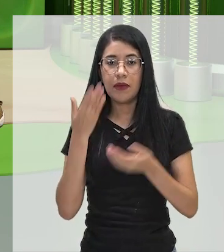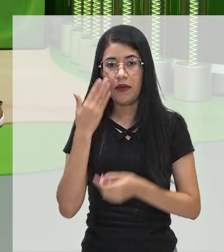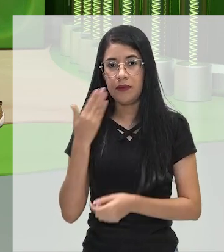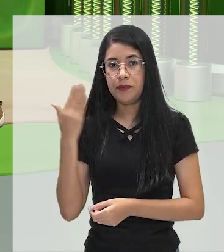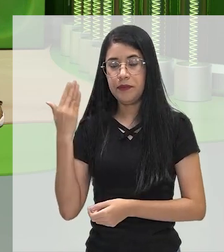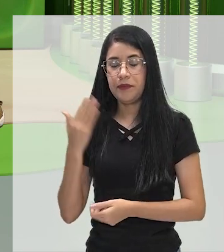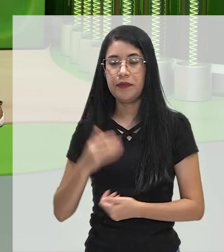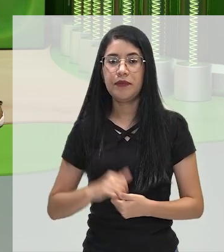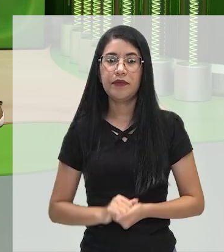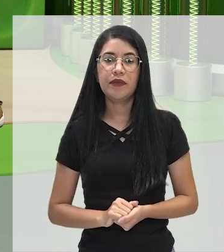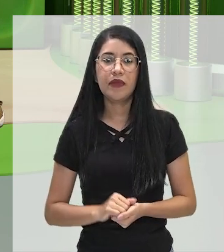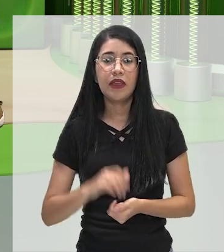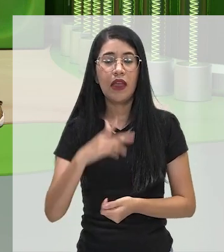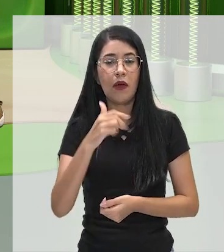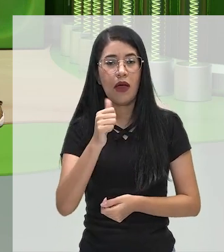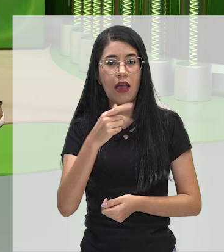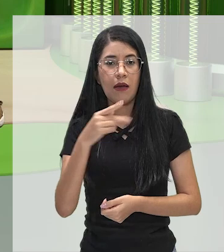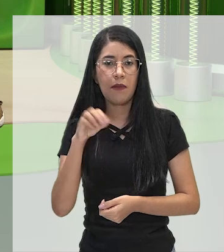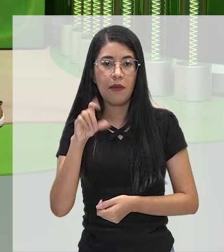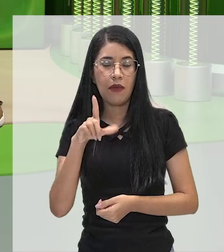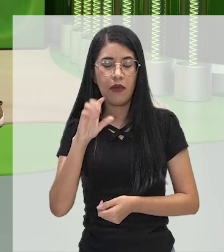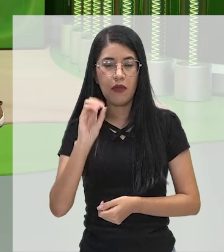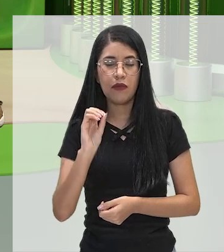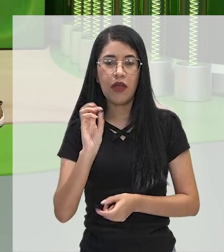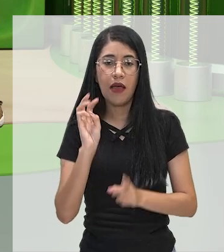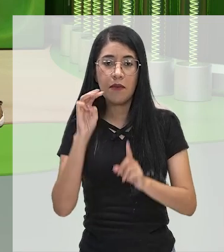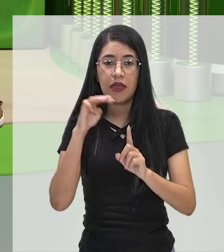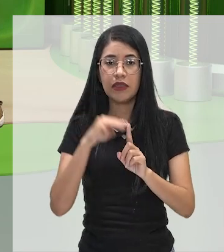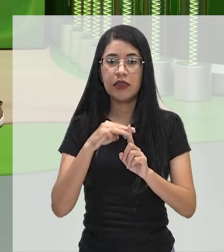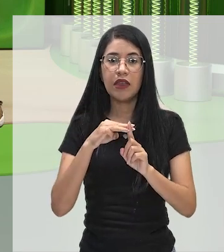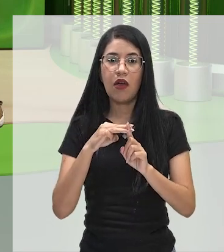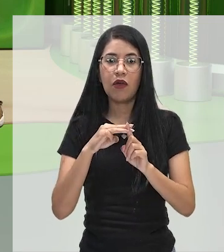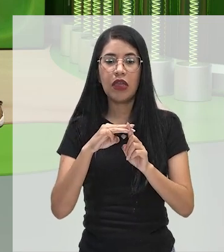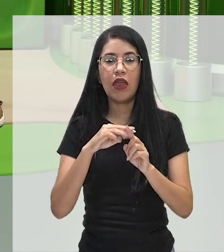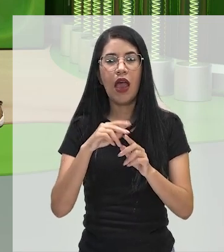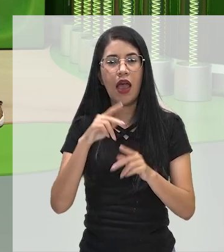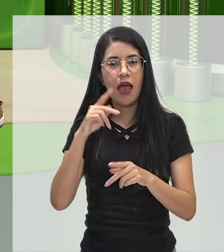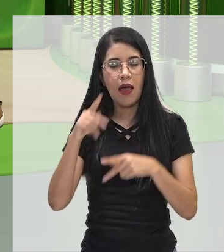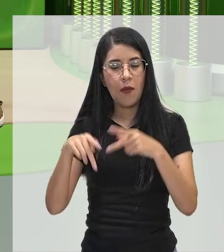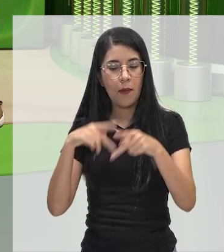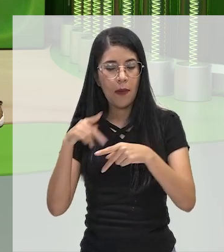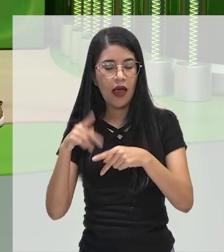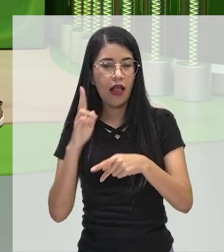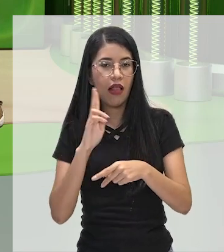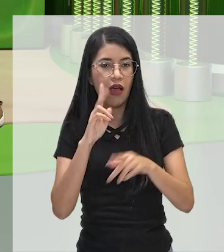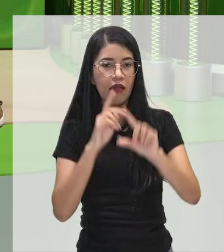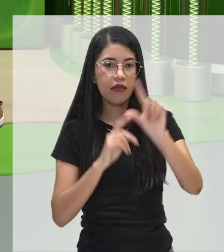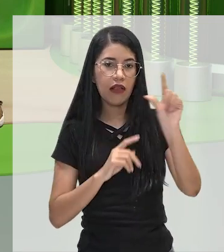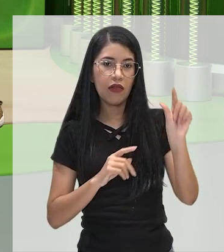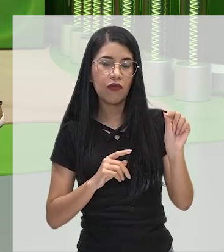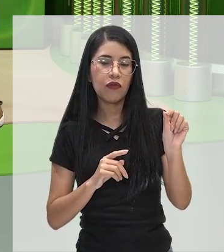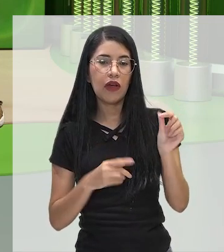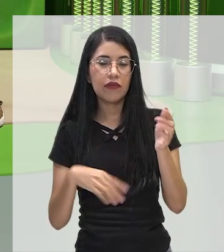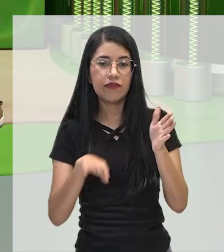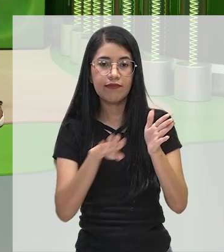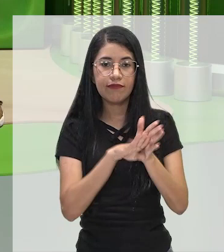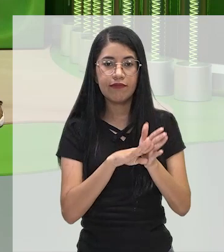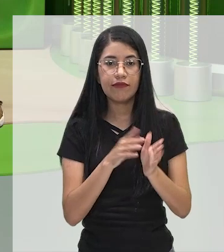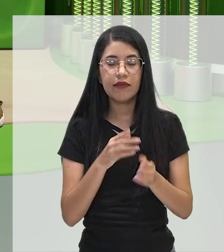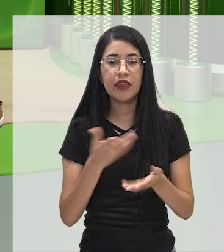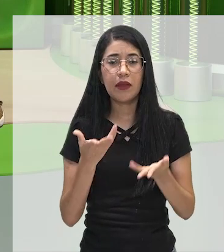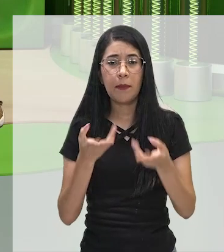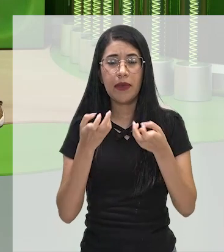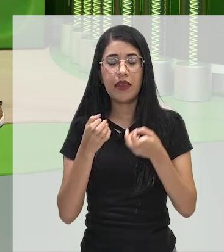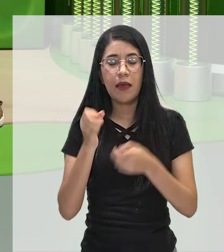ali, Apolo 11, então, conheça a missão que levou a humanidade à Lua. Então, a gente observa aqui algumas imagens, né,